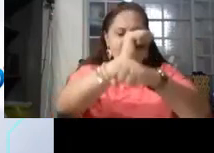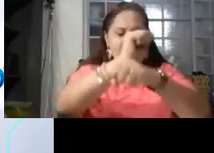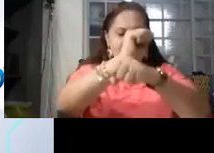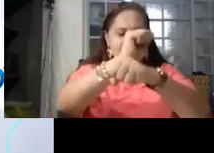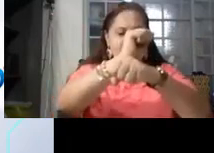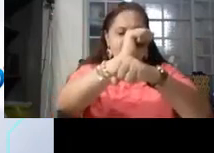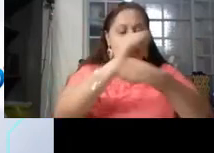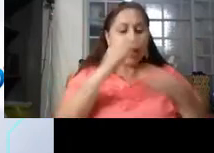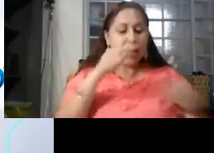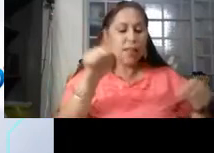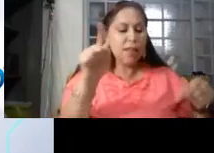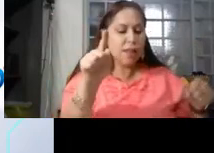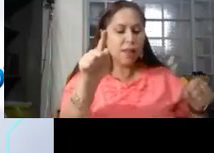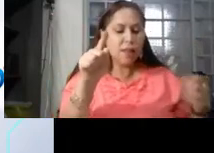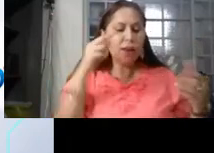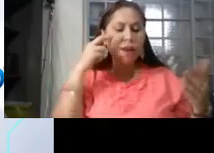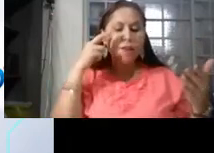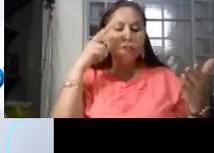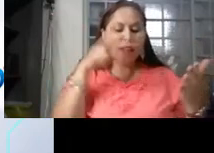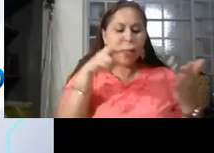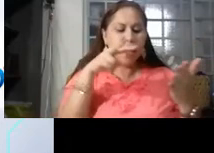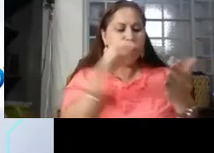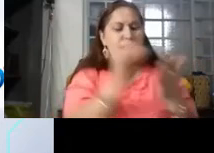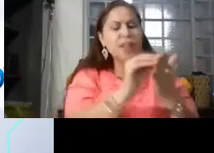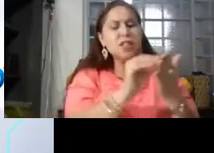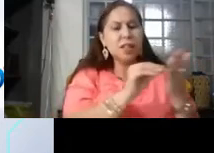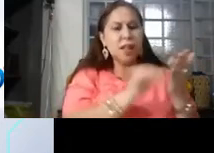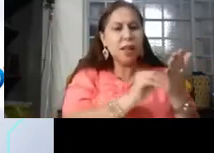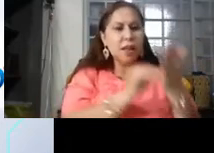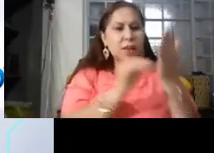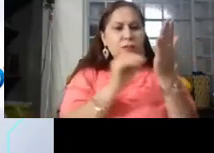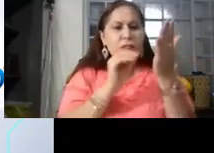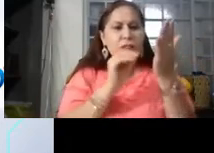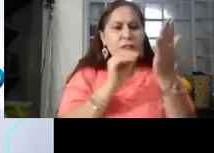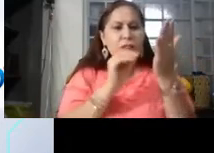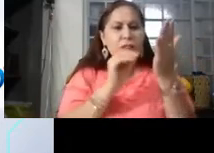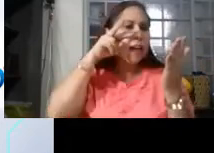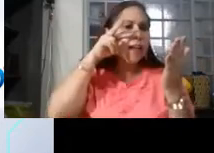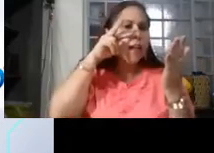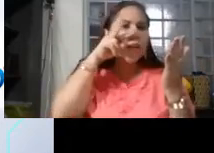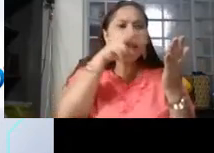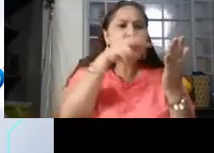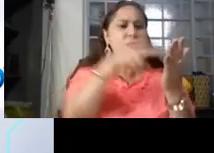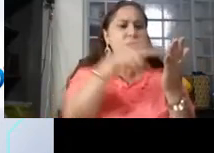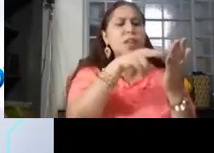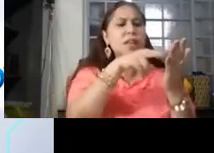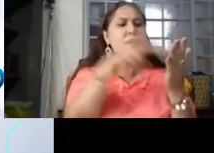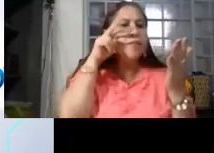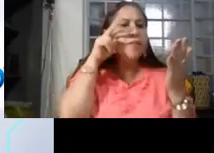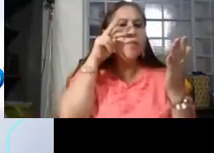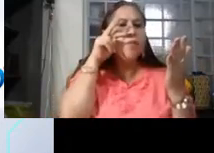Esperar. Ir. Ver agenda. Então, veja, a agenda já está aqui. Na hora que viu,